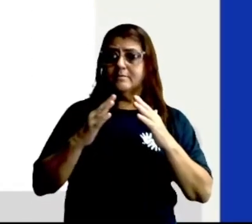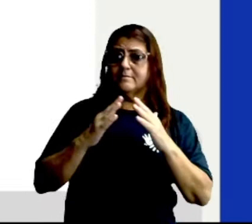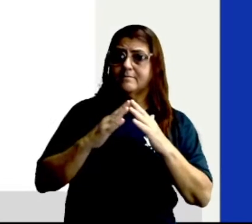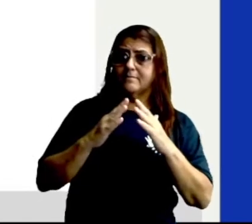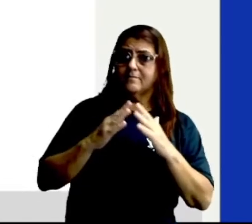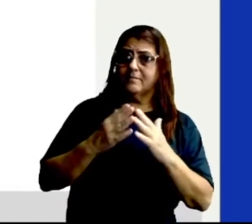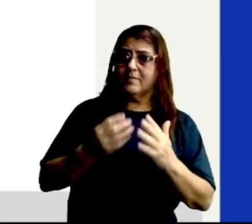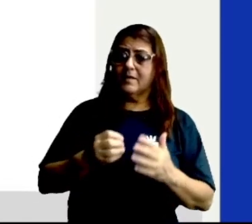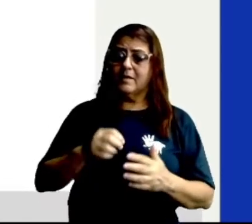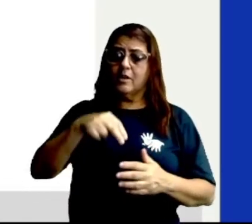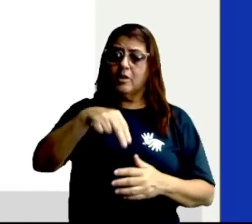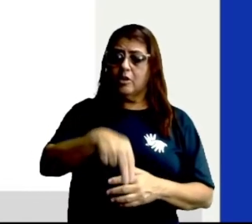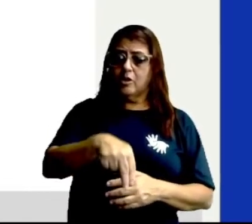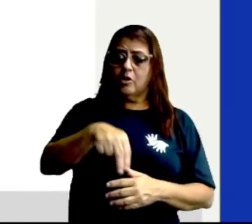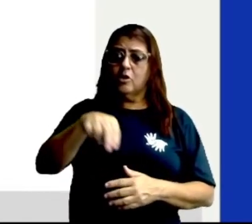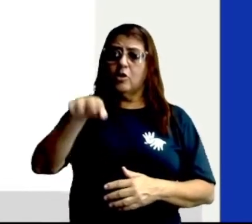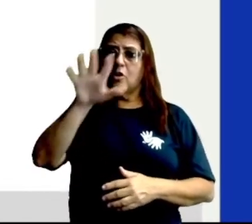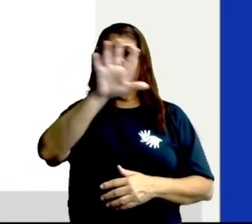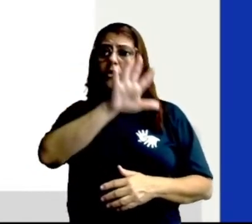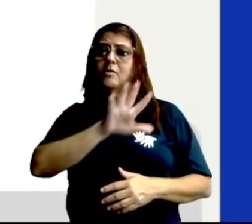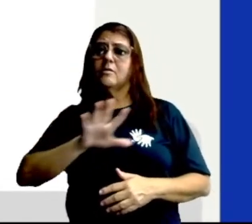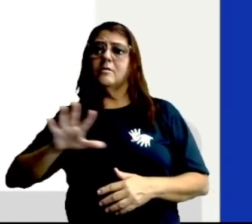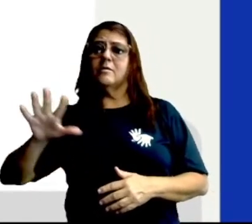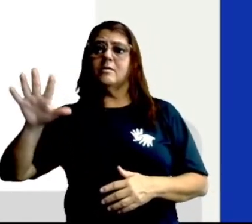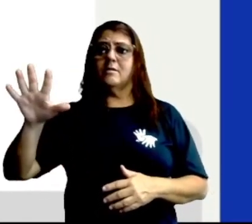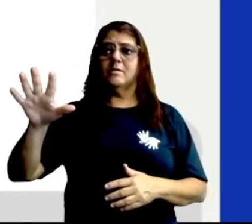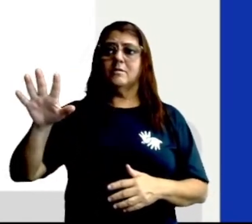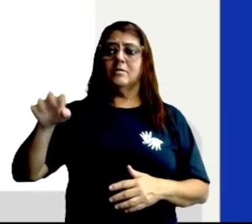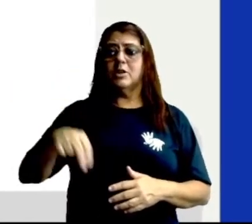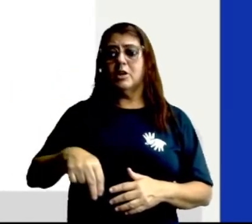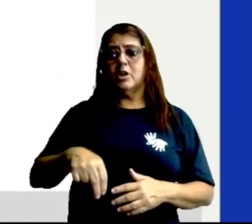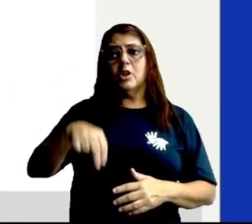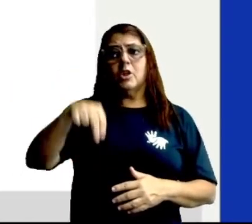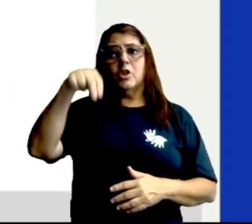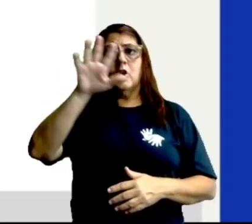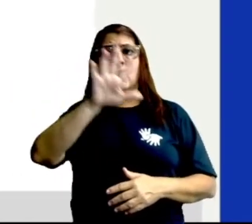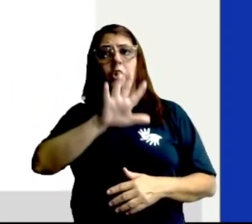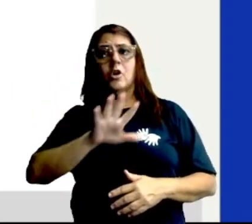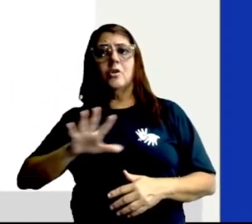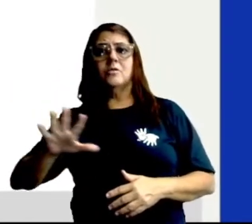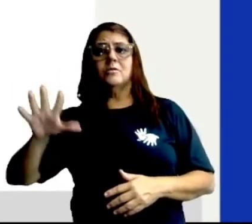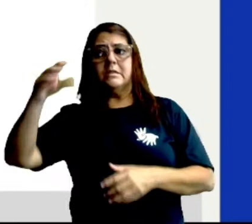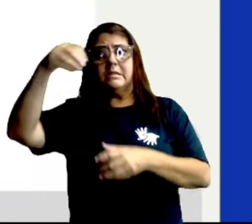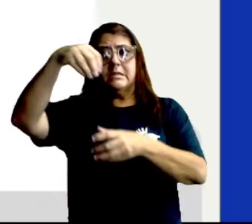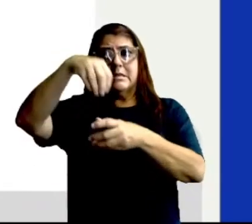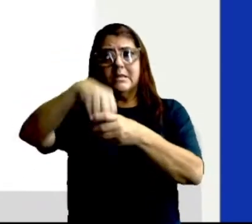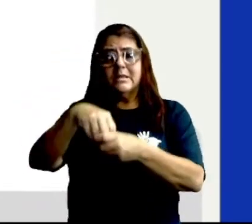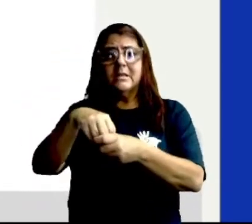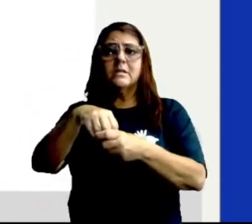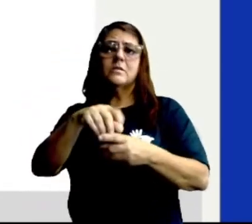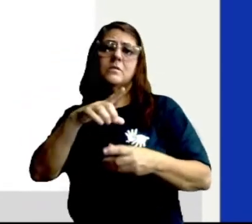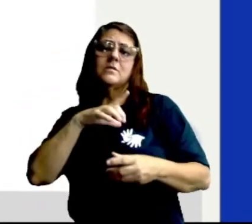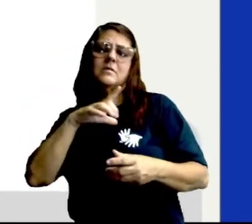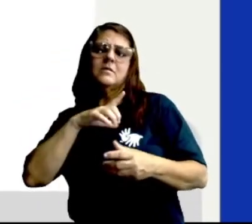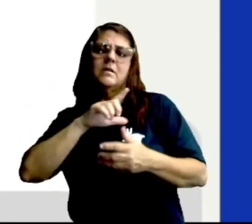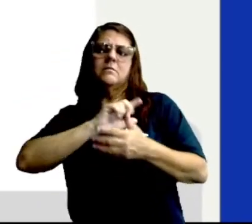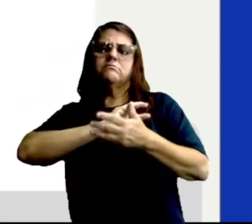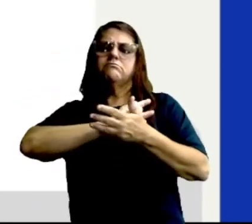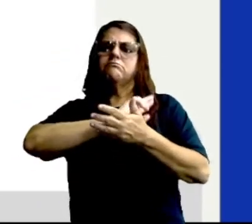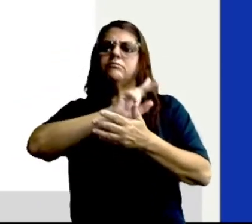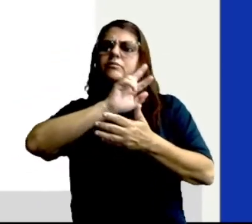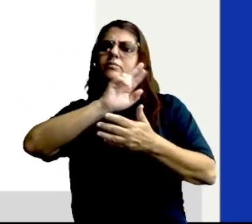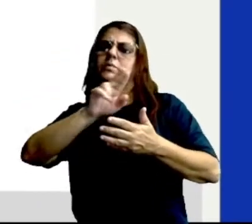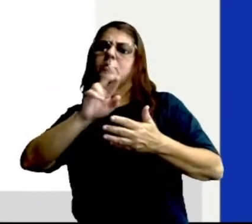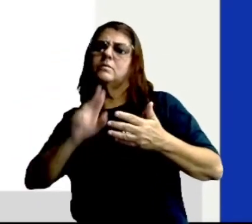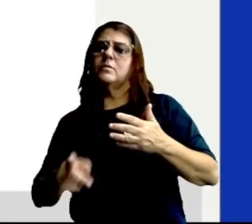região Nordeste certo e dentro do nordeste nós vamos ter vários